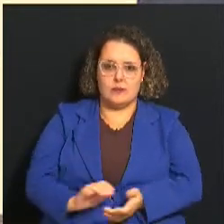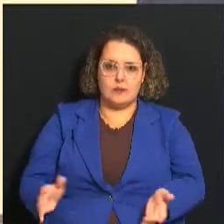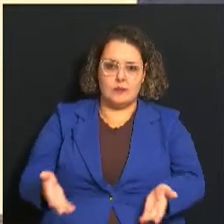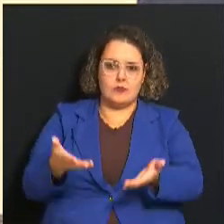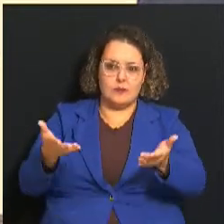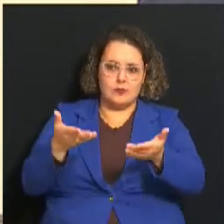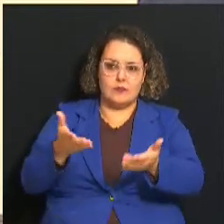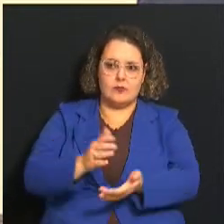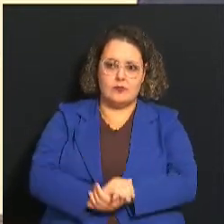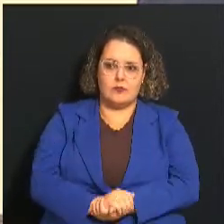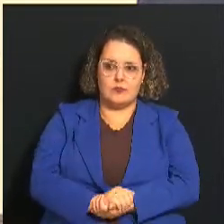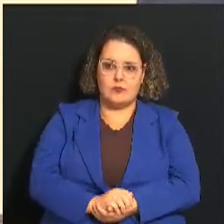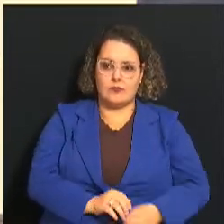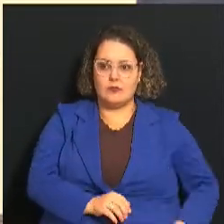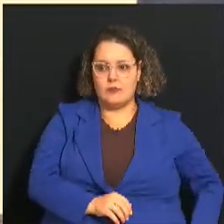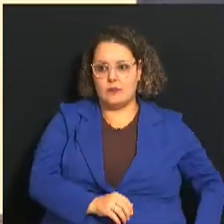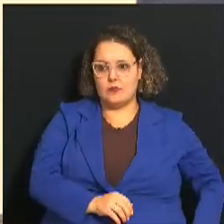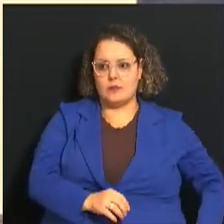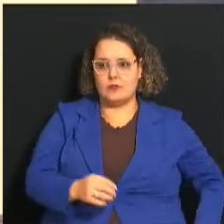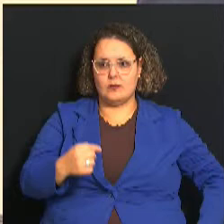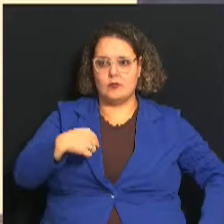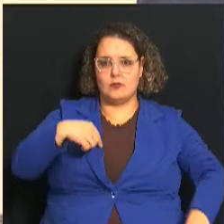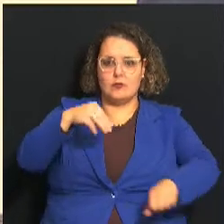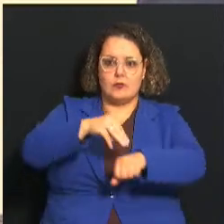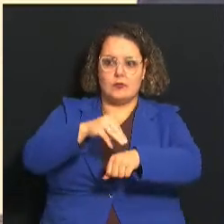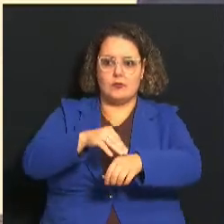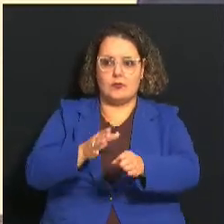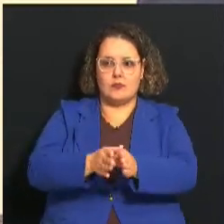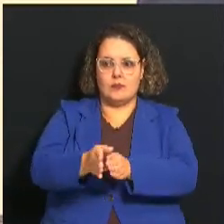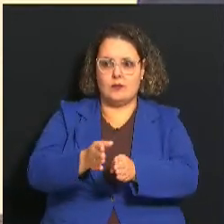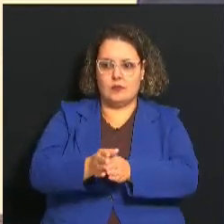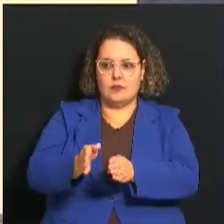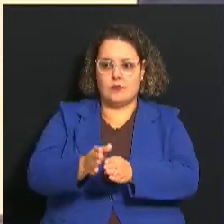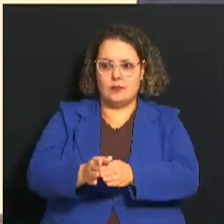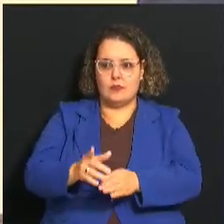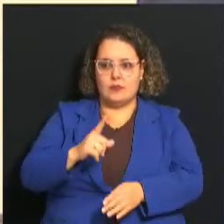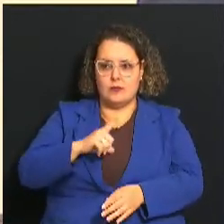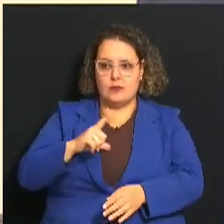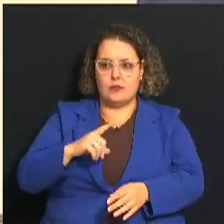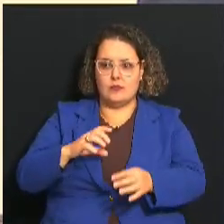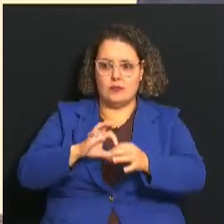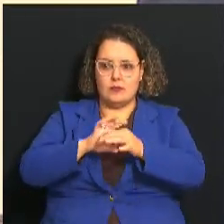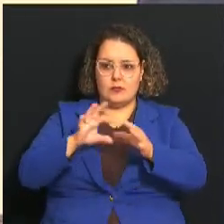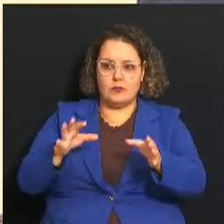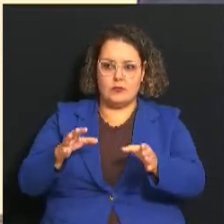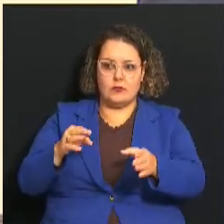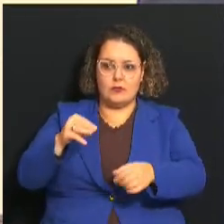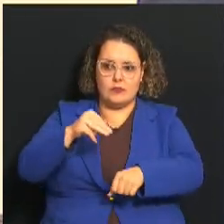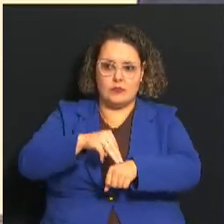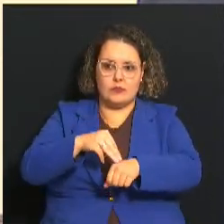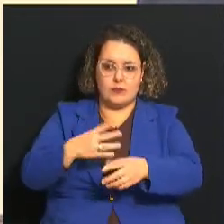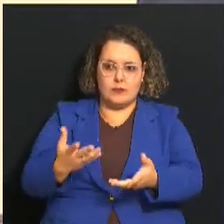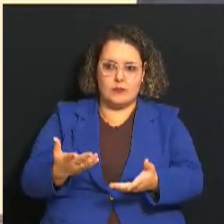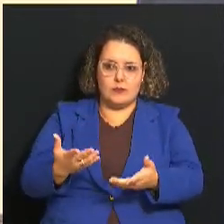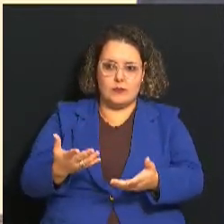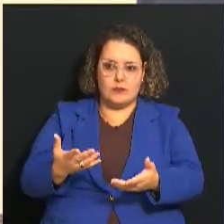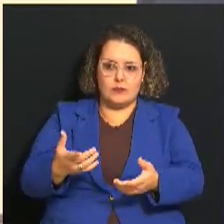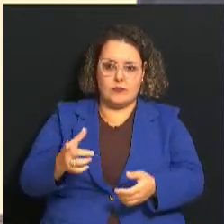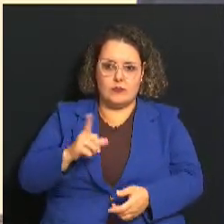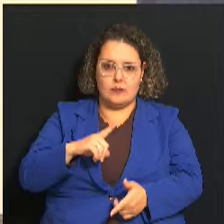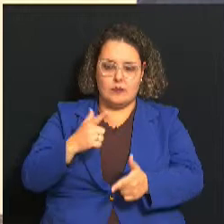que ter, eu sou membro do conselho, preciso ter autorização do meu conselho para participar. Não sei se não vai criar algum tipo